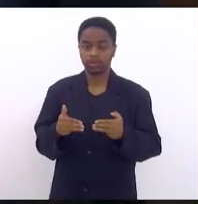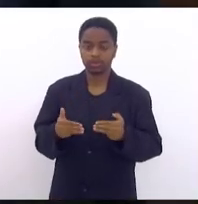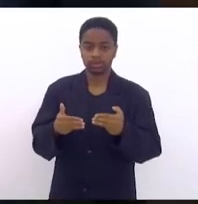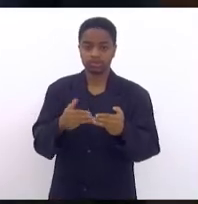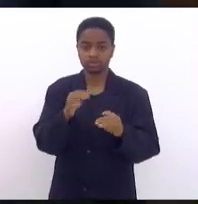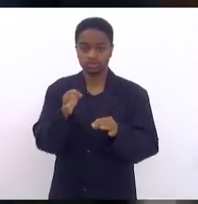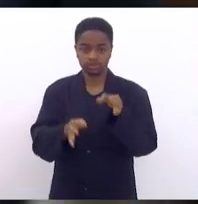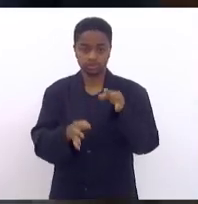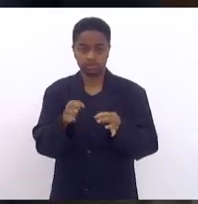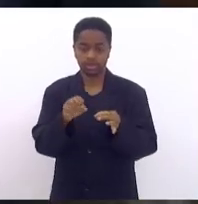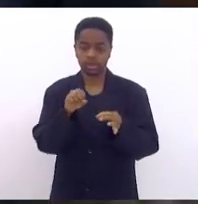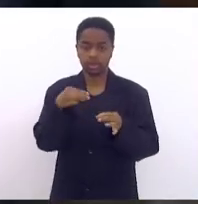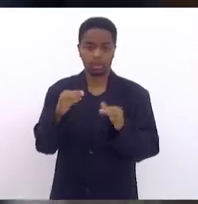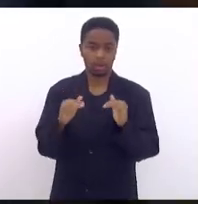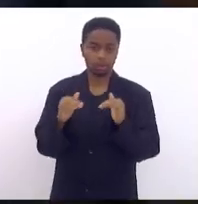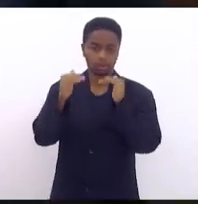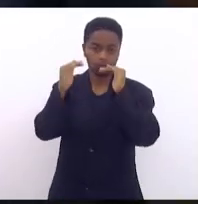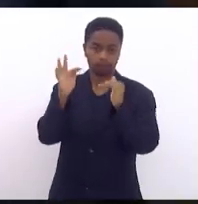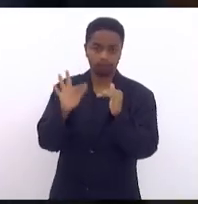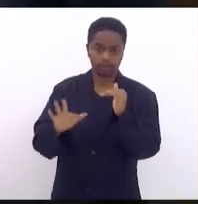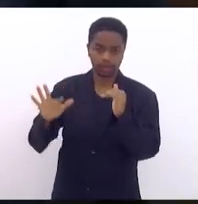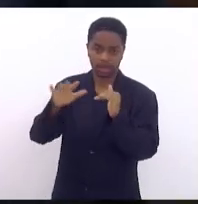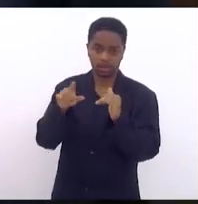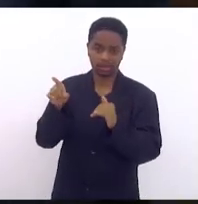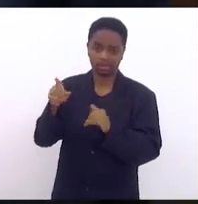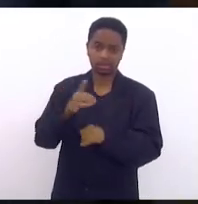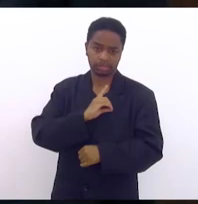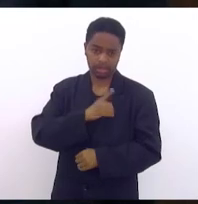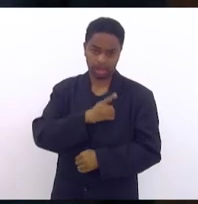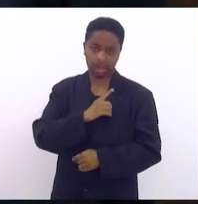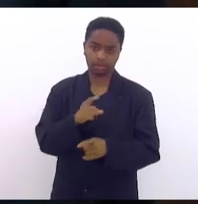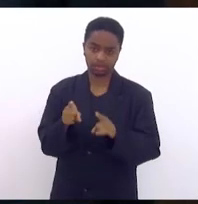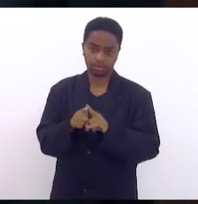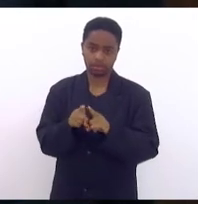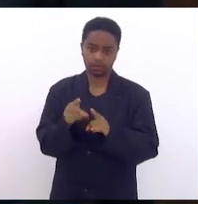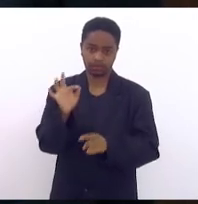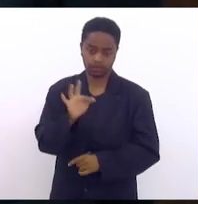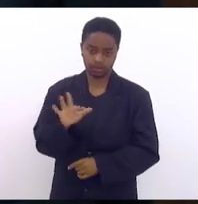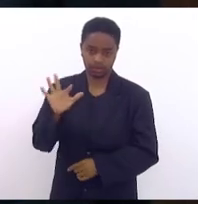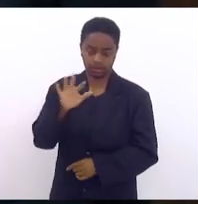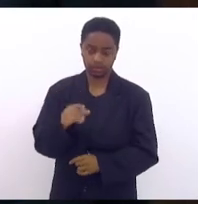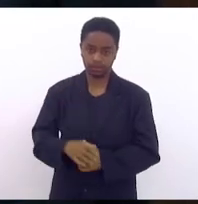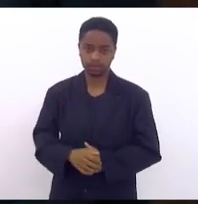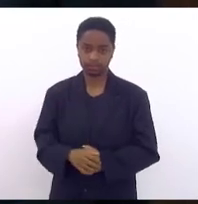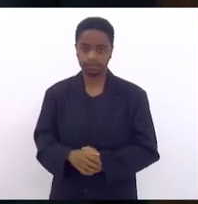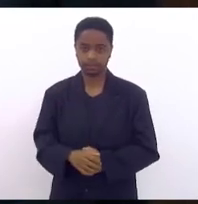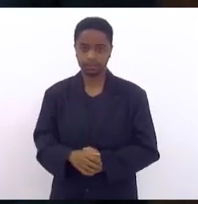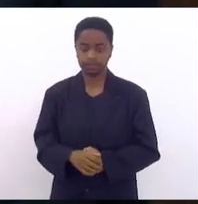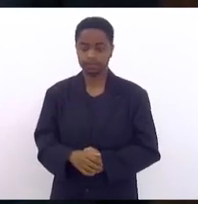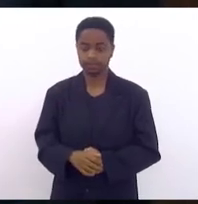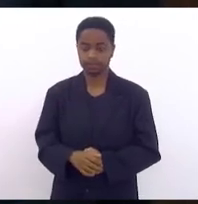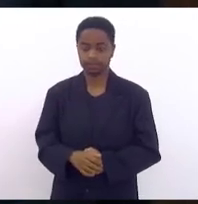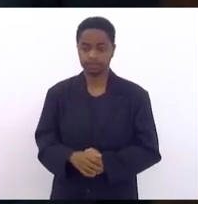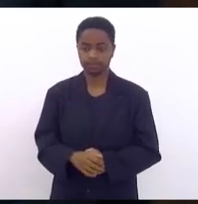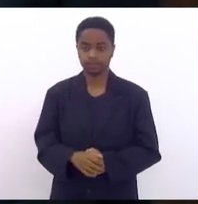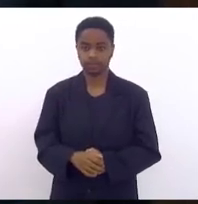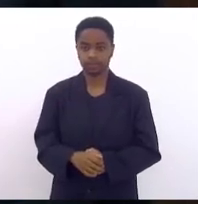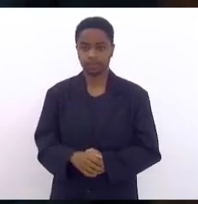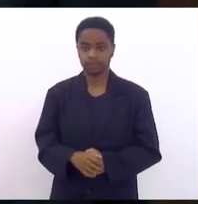pelas autoridades federais, todo poderoso, ele é delegado, inclusive, federal, mas